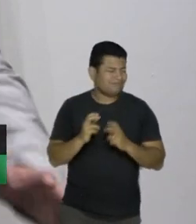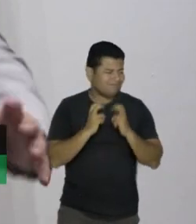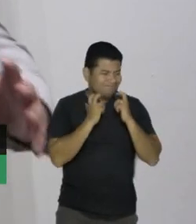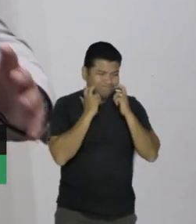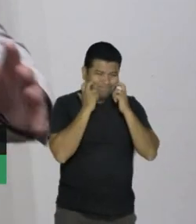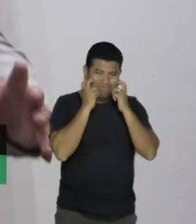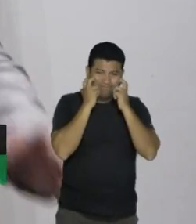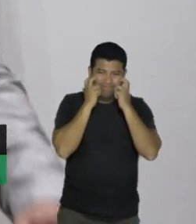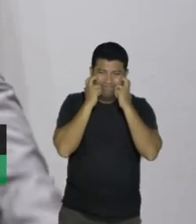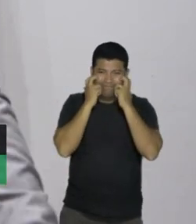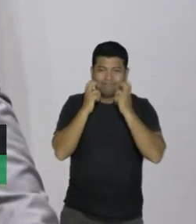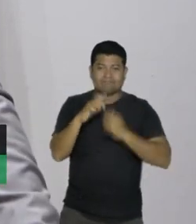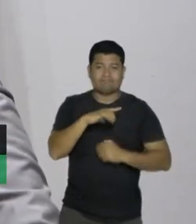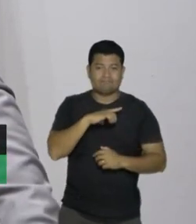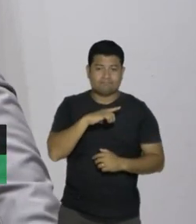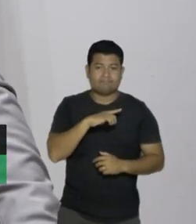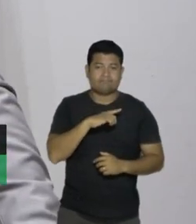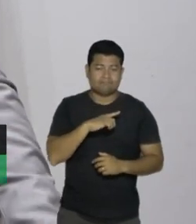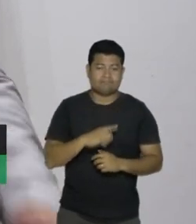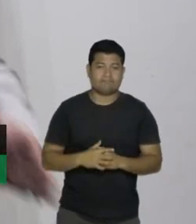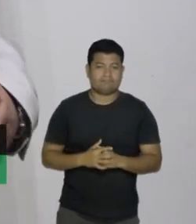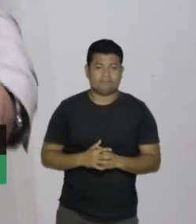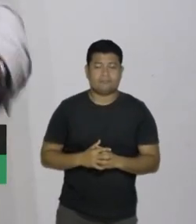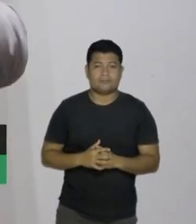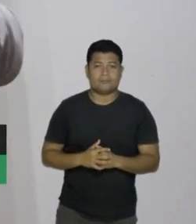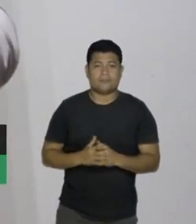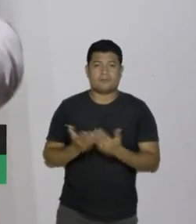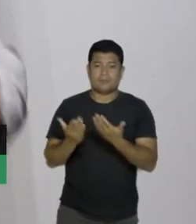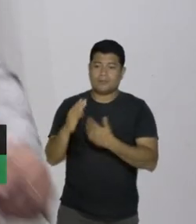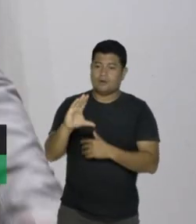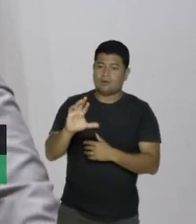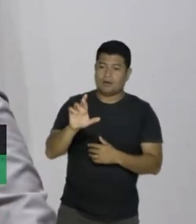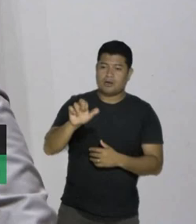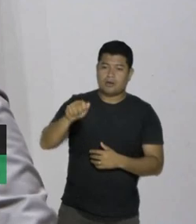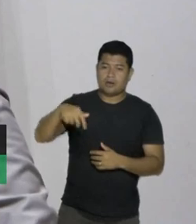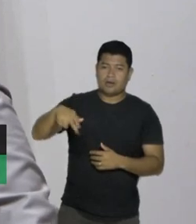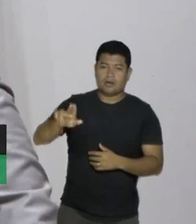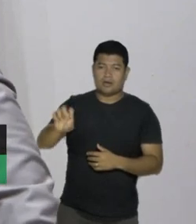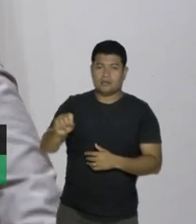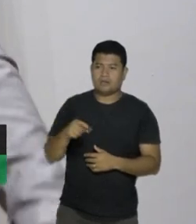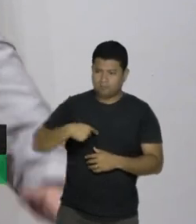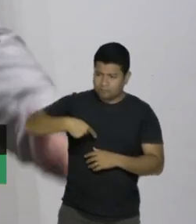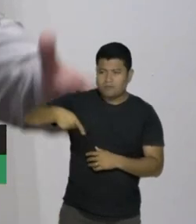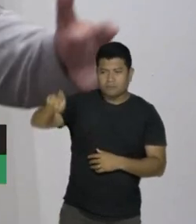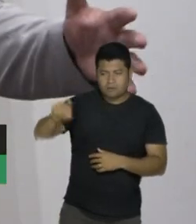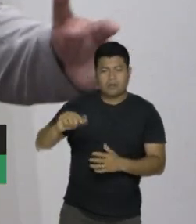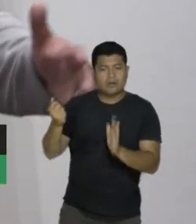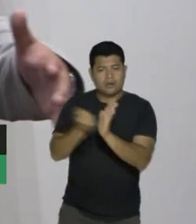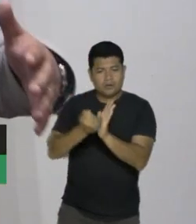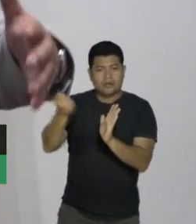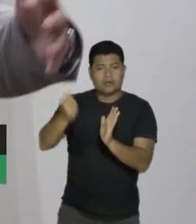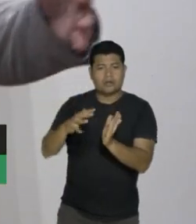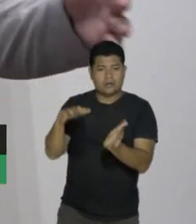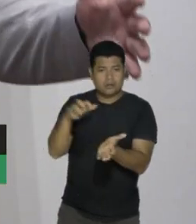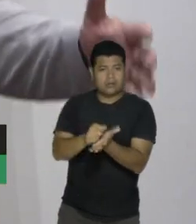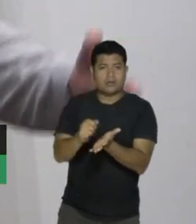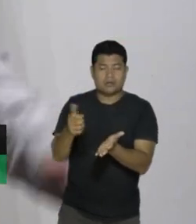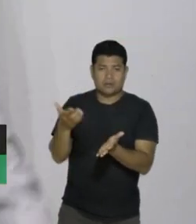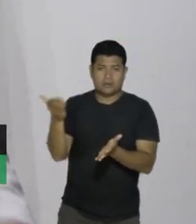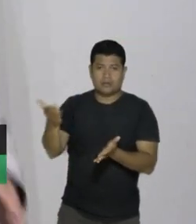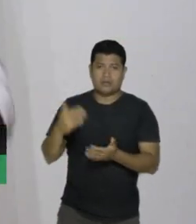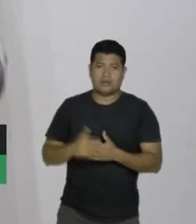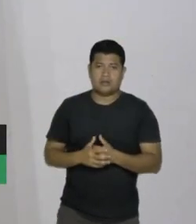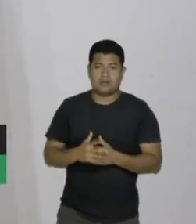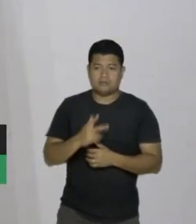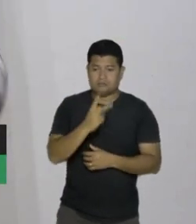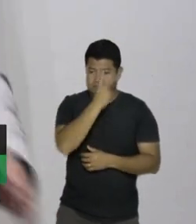que nos envergonha tão classes vai lá faça o seu registro até porque essa essa esse pessoal desocupado